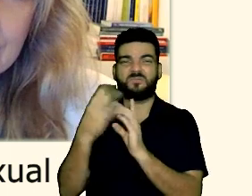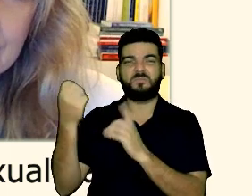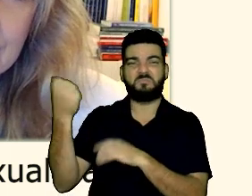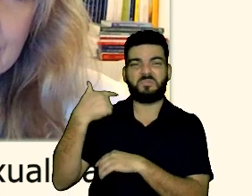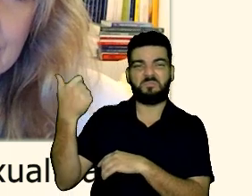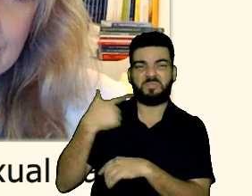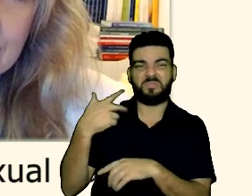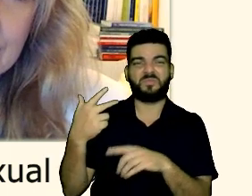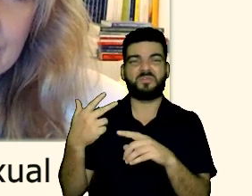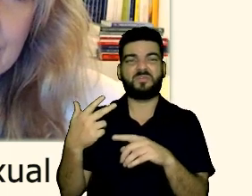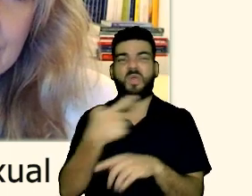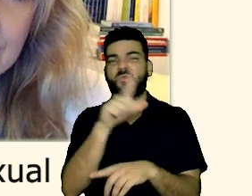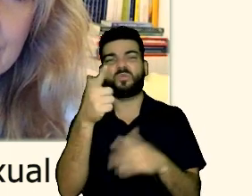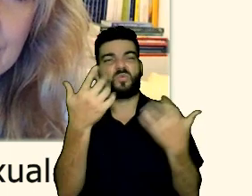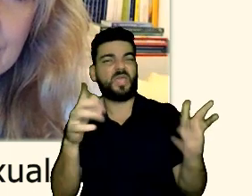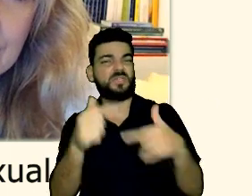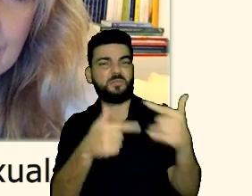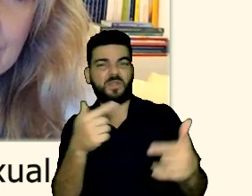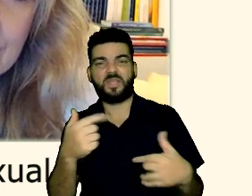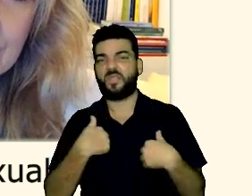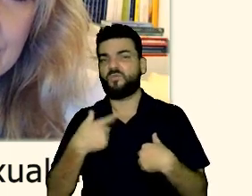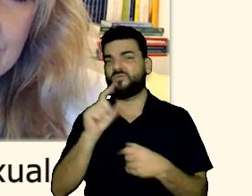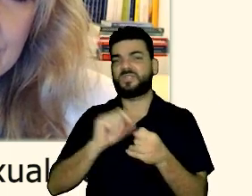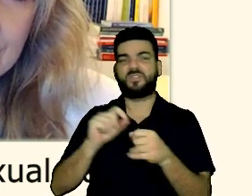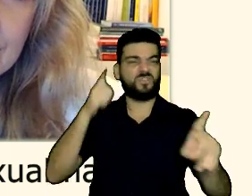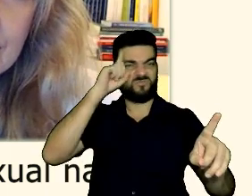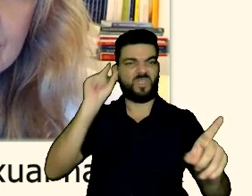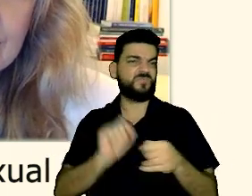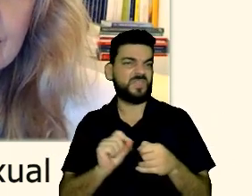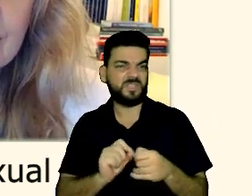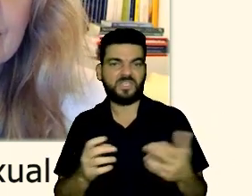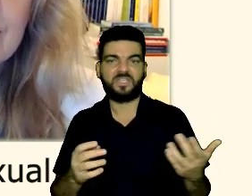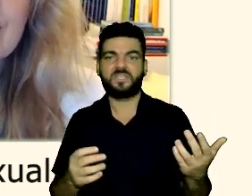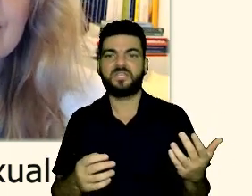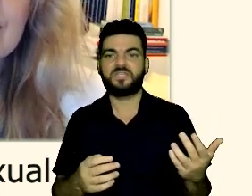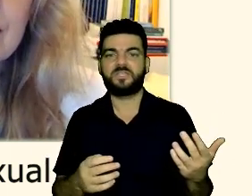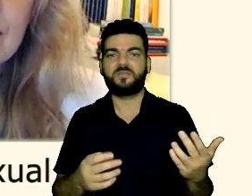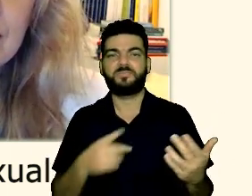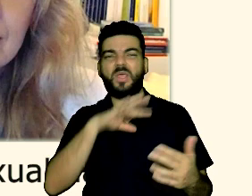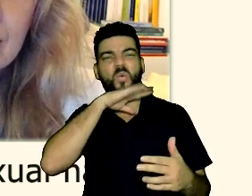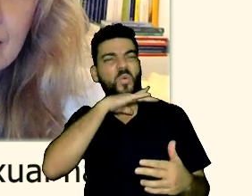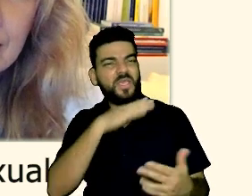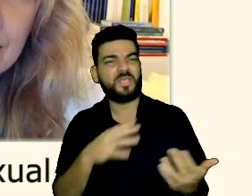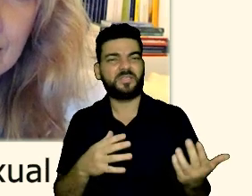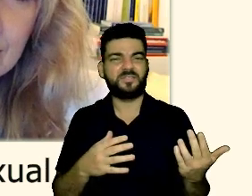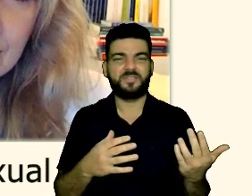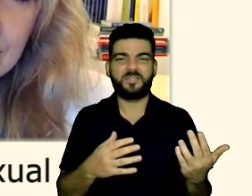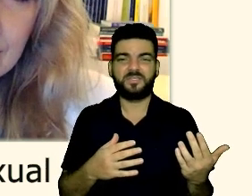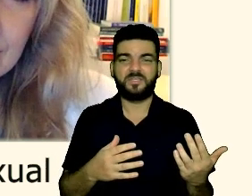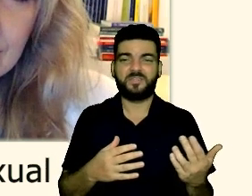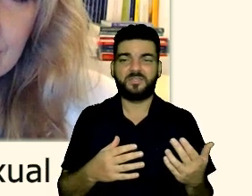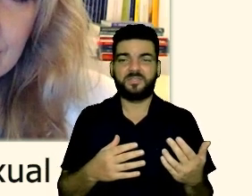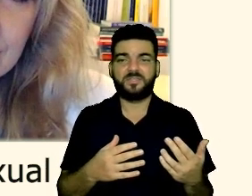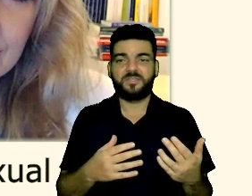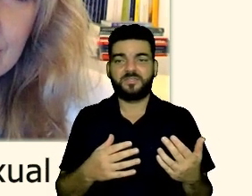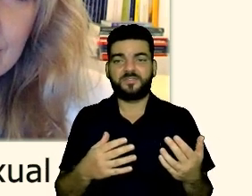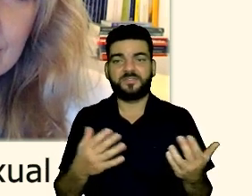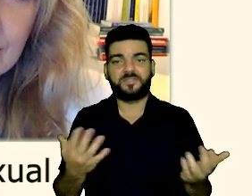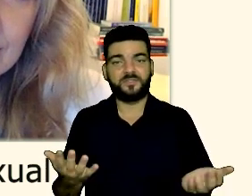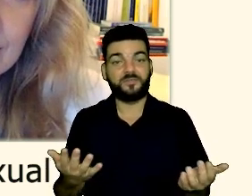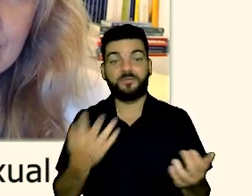é a questão de o seu trabalho está uma palavra pejorativa, não está dando certo,